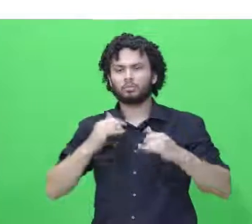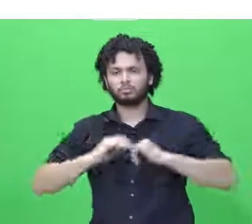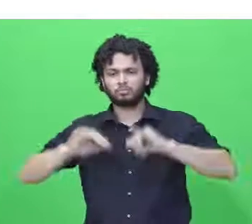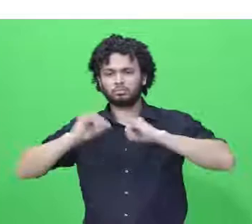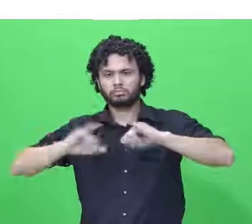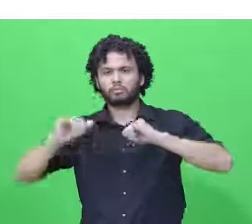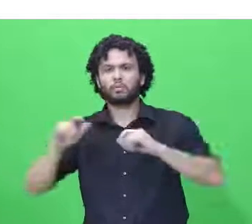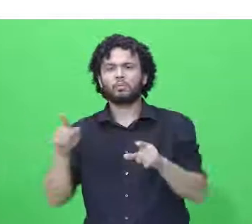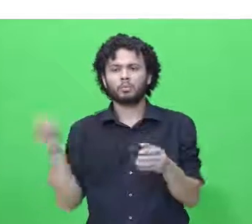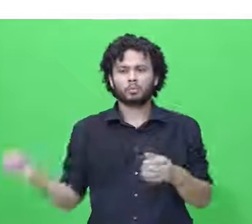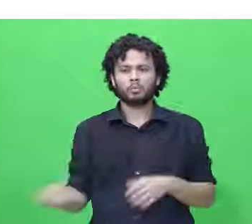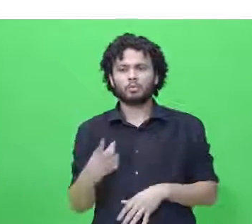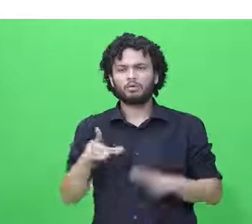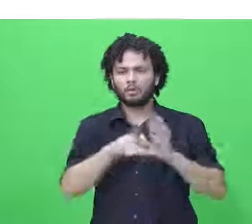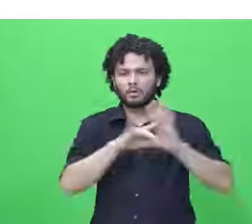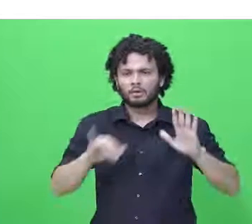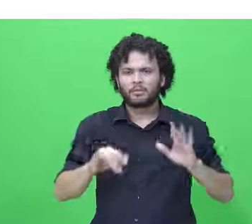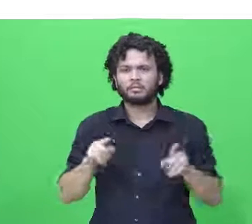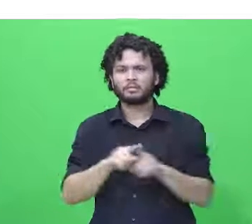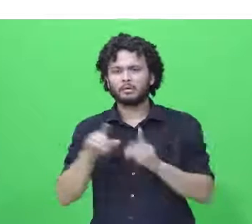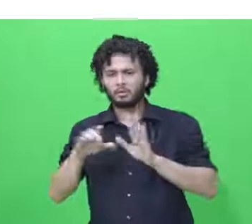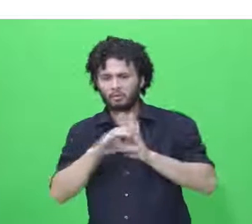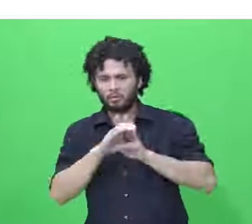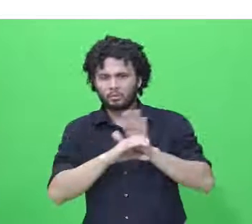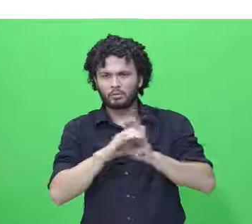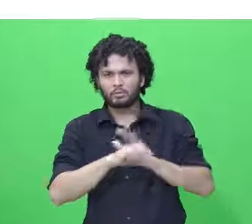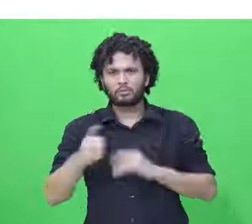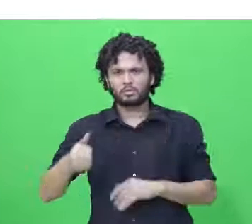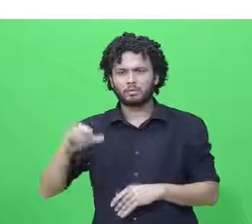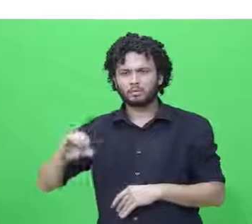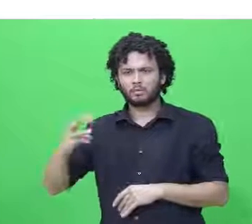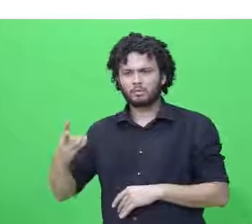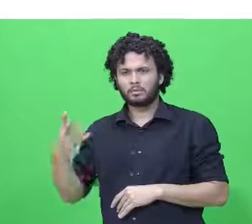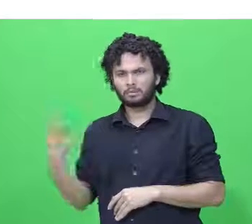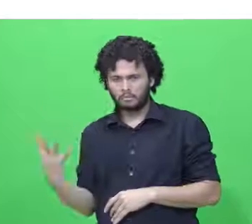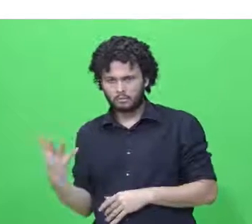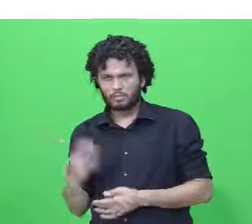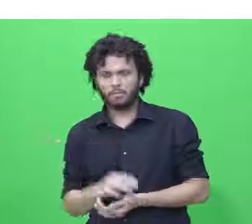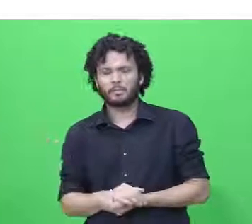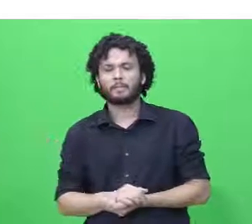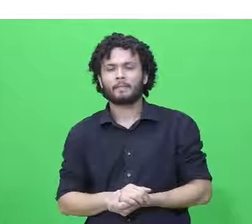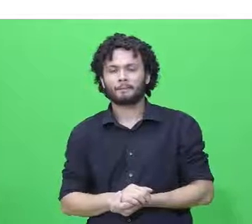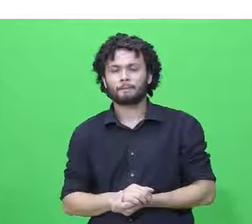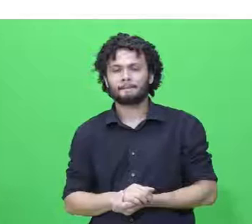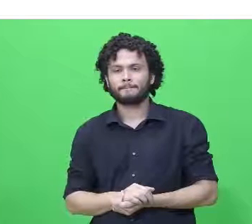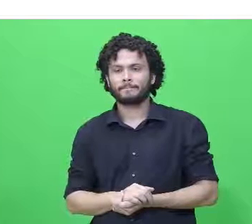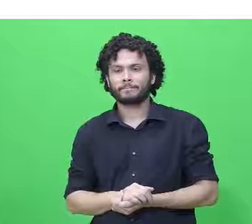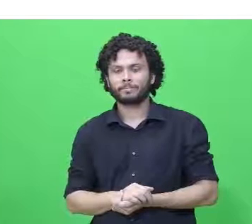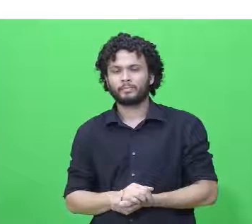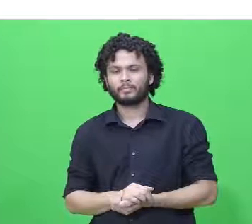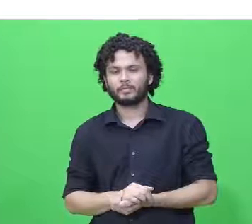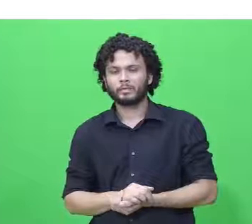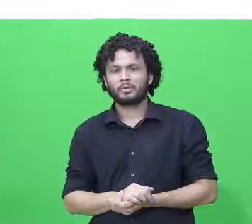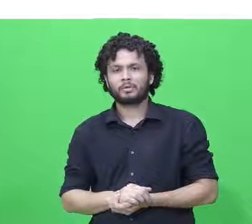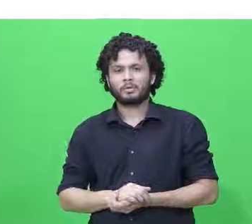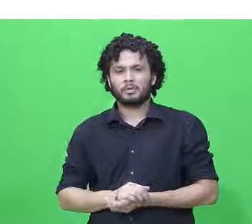a legislação, essa nova Constituição, em 1934. A nova Constituição, eleita, então, em